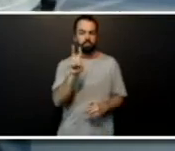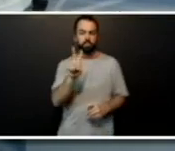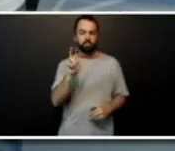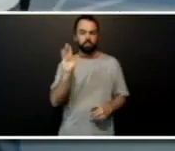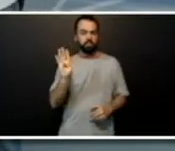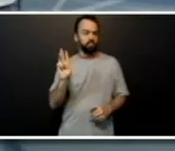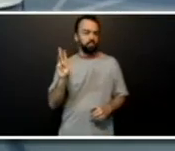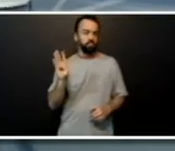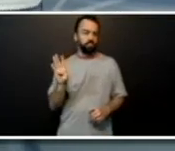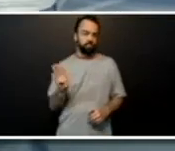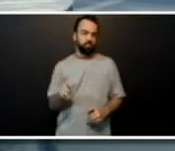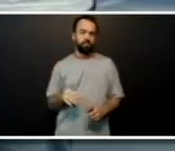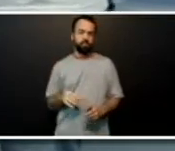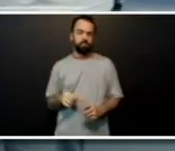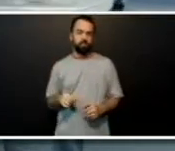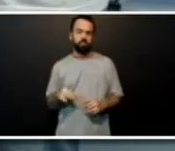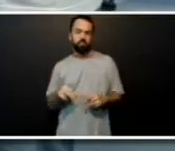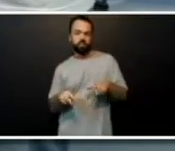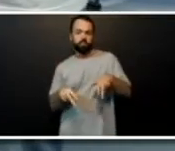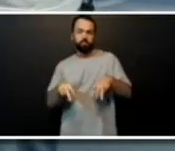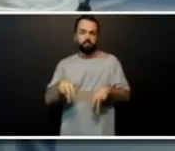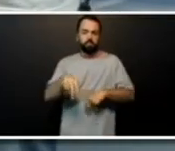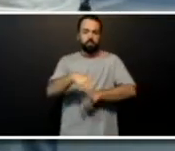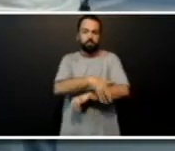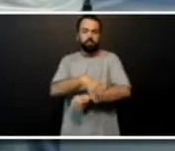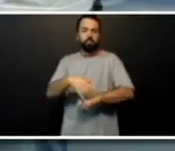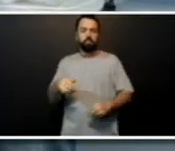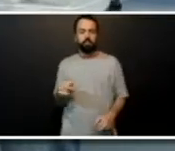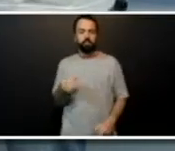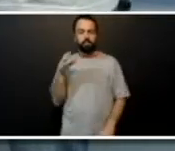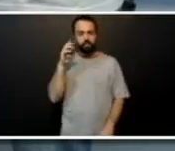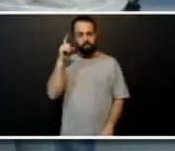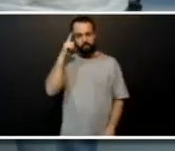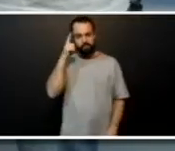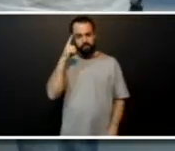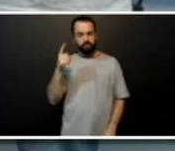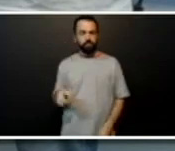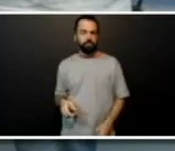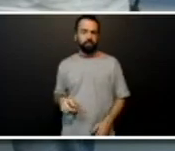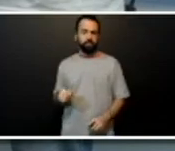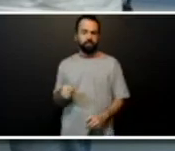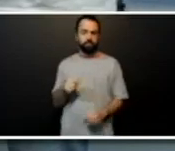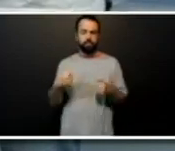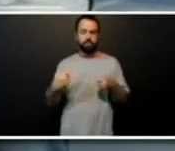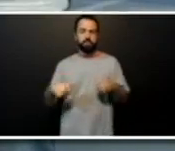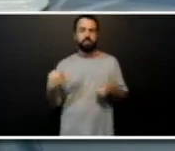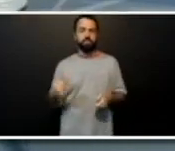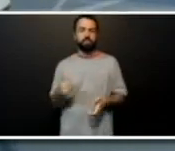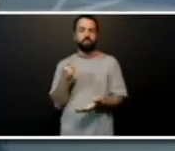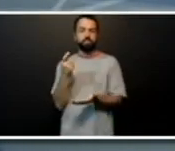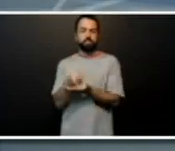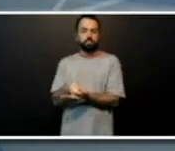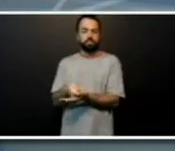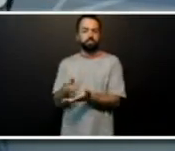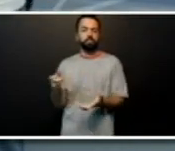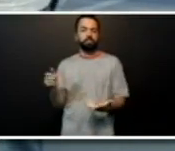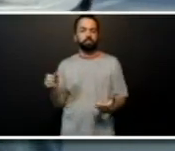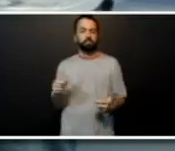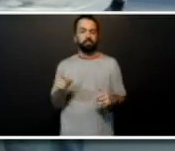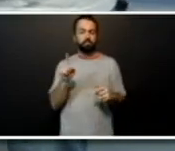Andando pela rua, pensei, poxa, estou devendo R$10 na